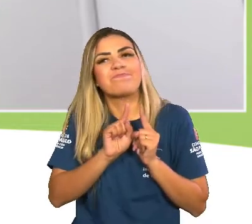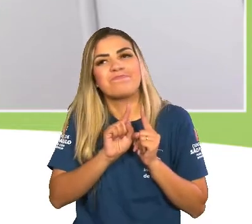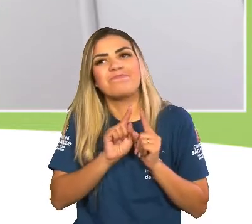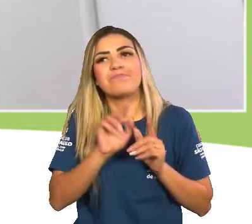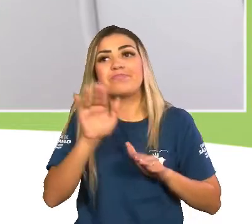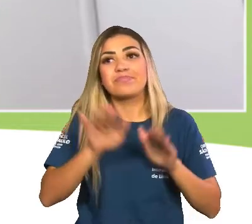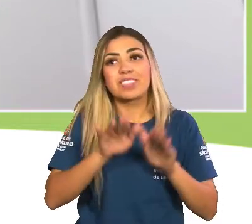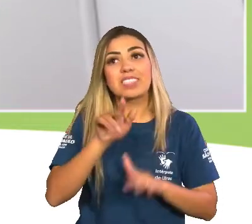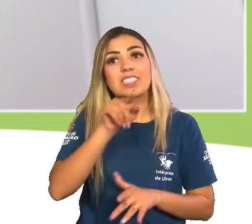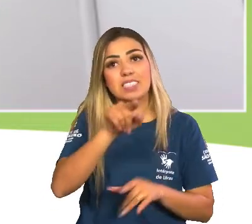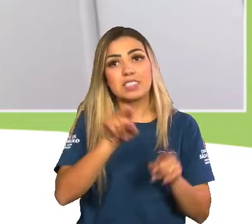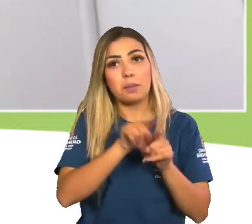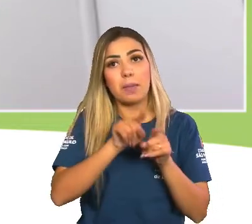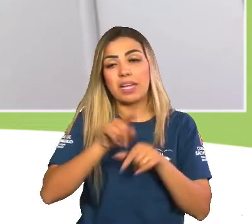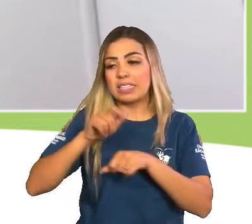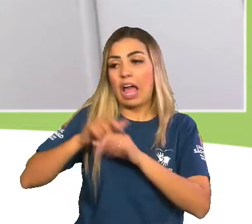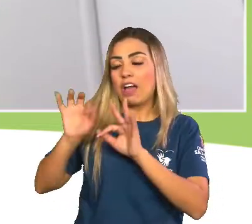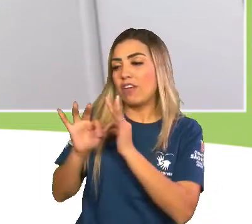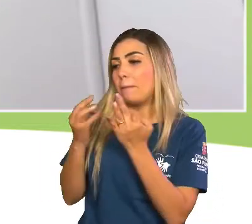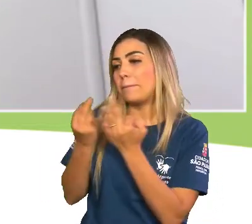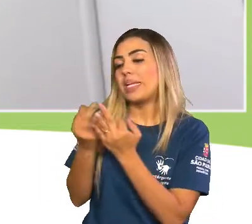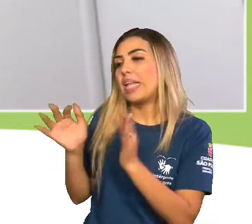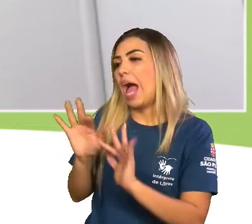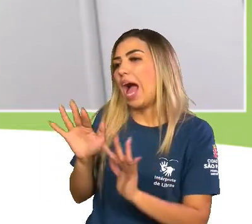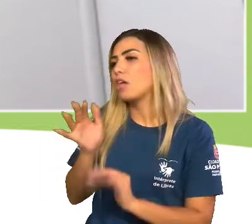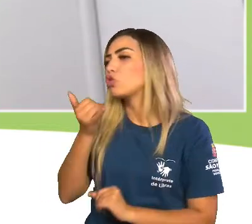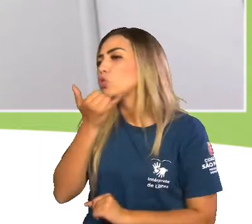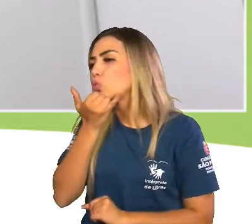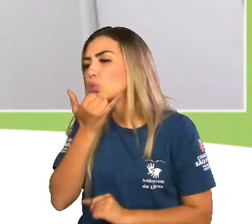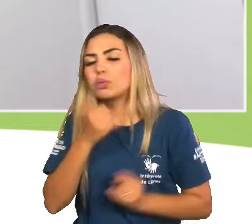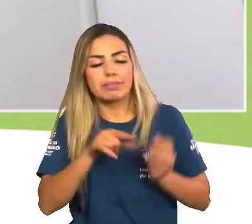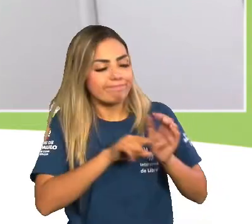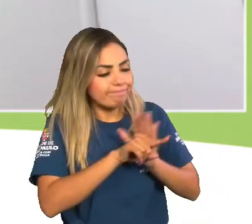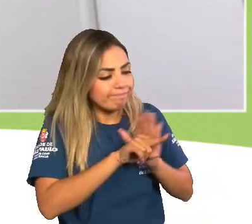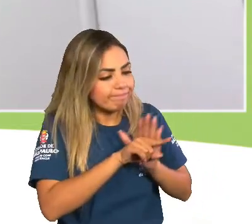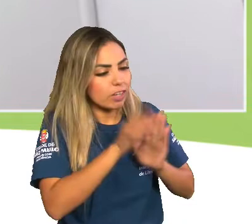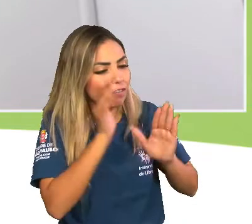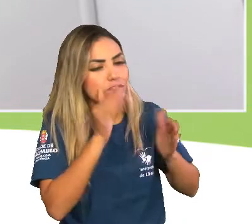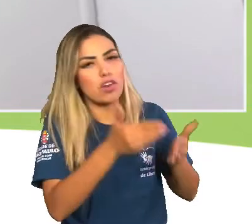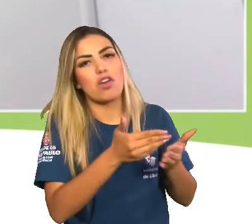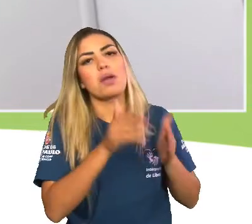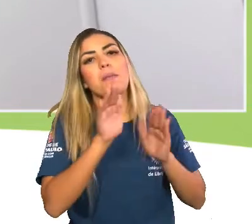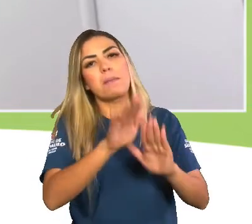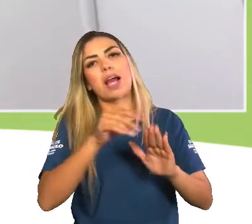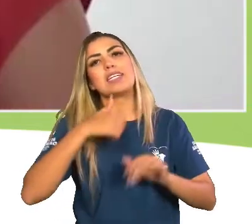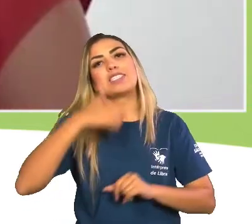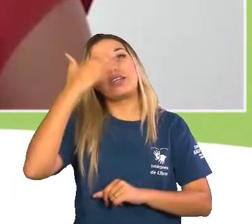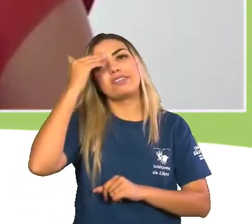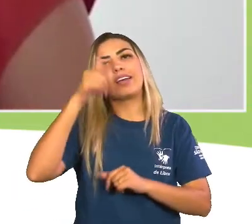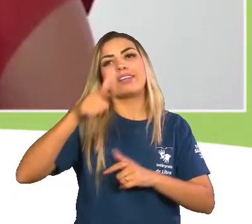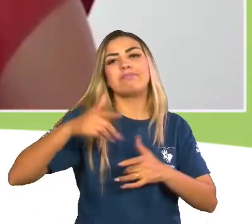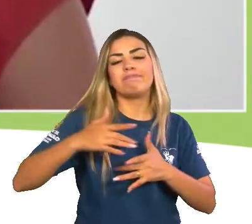vezes ele sacrifica o tempo em família, né, para dedicar para essas causas, mas eu sei que é uma causa nobre.